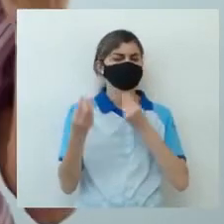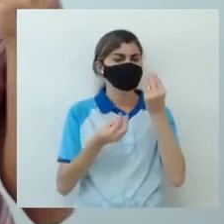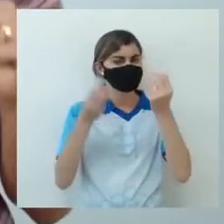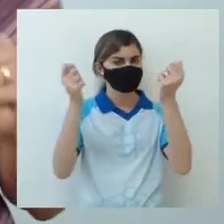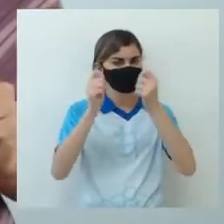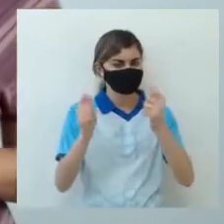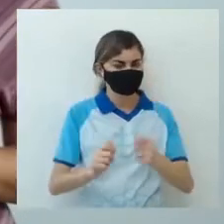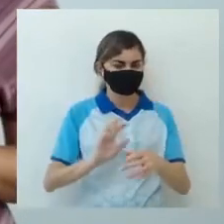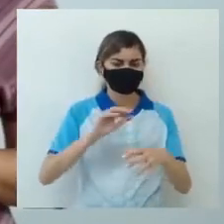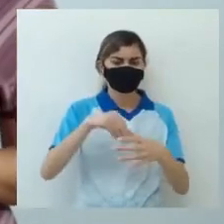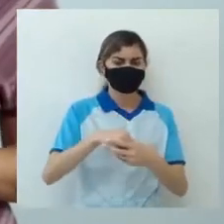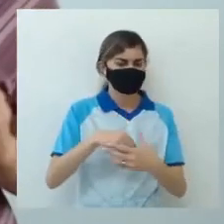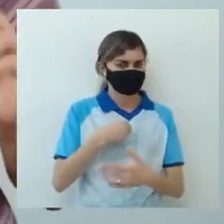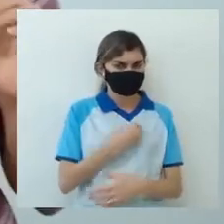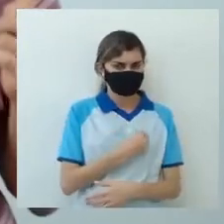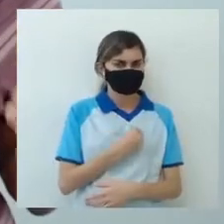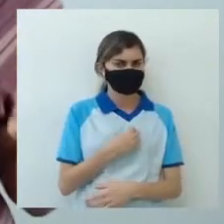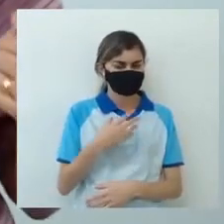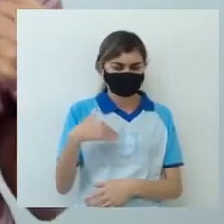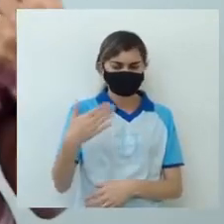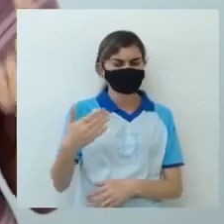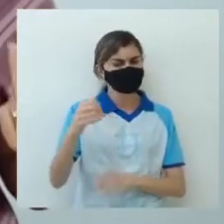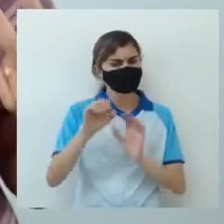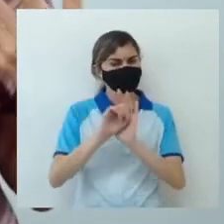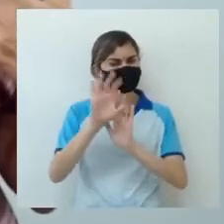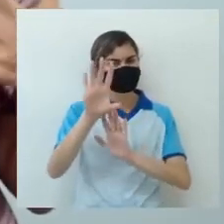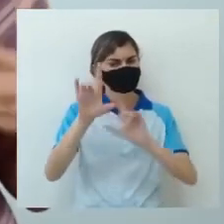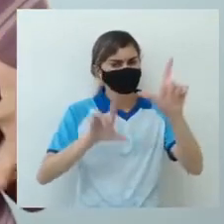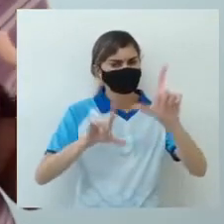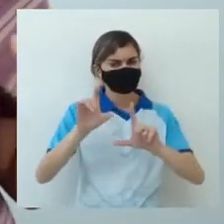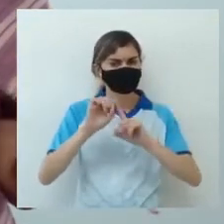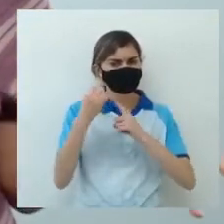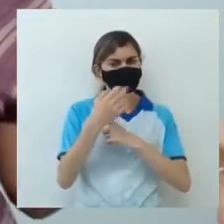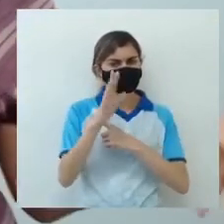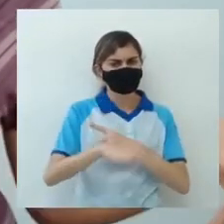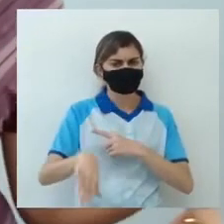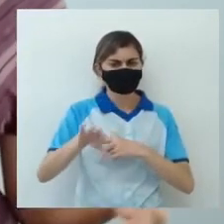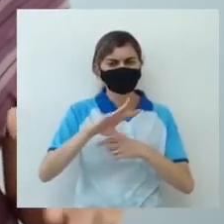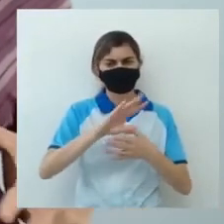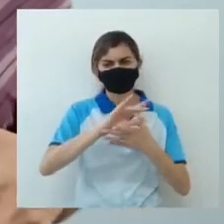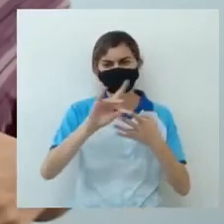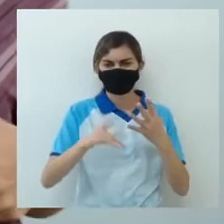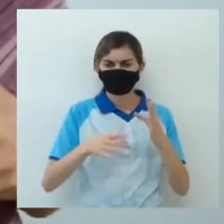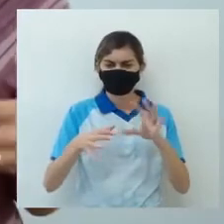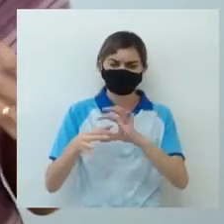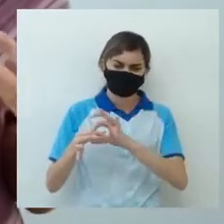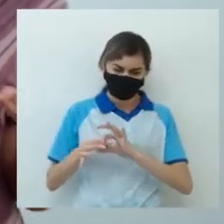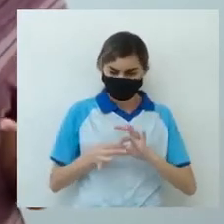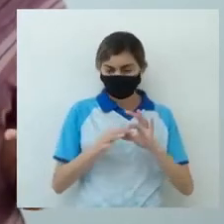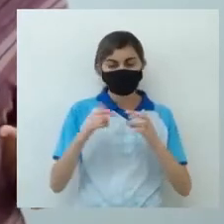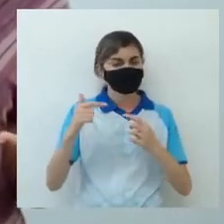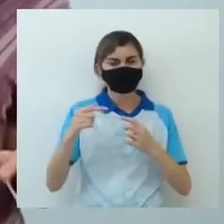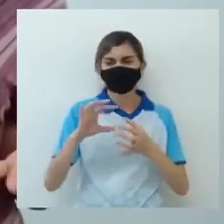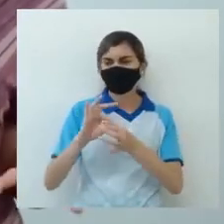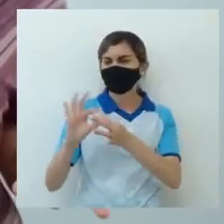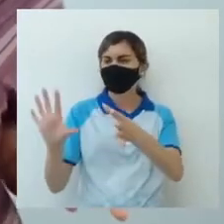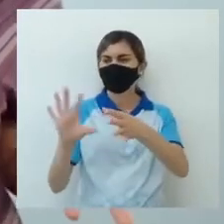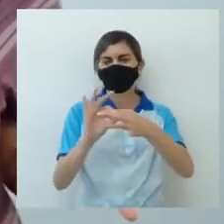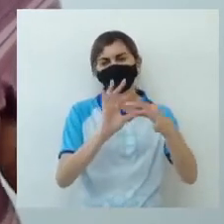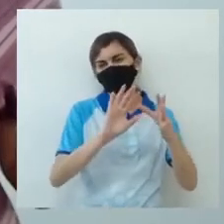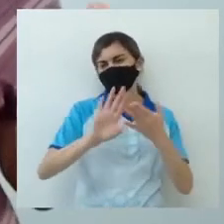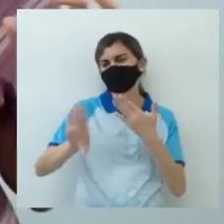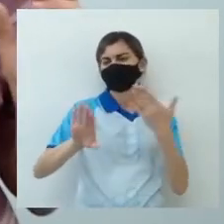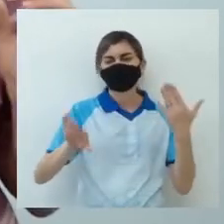está inserida no nosso dia a dia. Como a mídia, como a arte, como a sociedade são elementos que estão interligados e que não tem como a gente